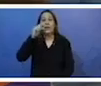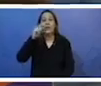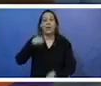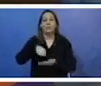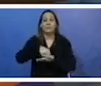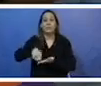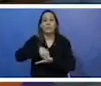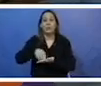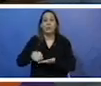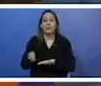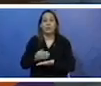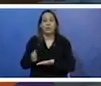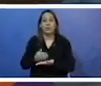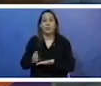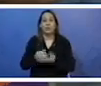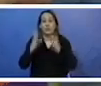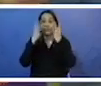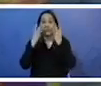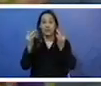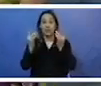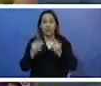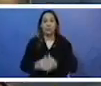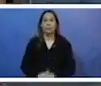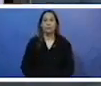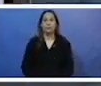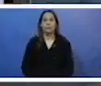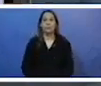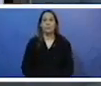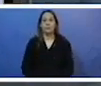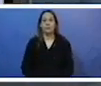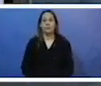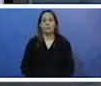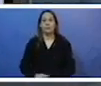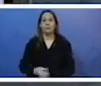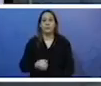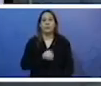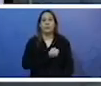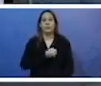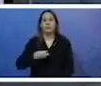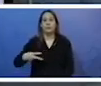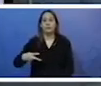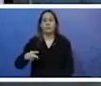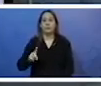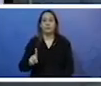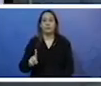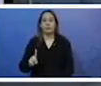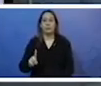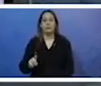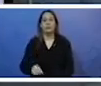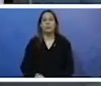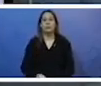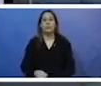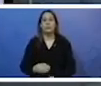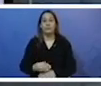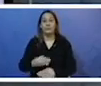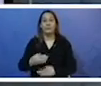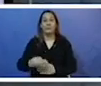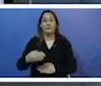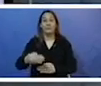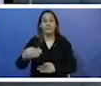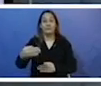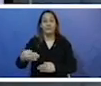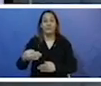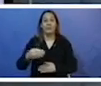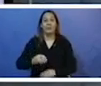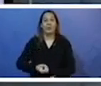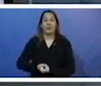borracha, caderno? Isso, atenção. Módulo 21. Olha como estamos caminhando.